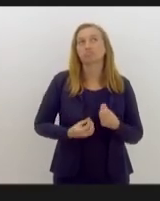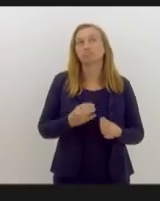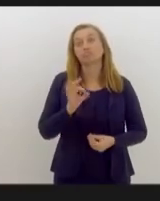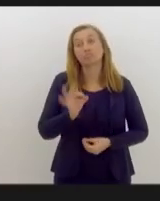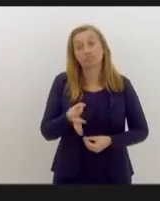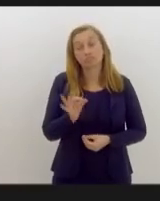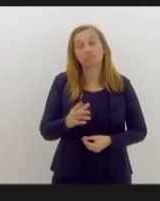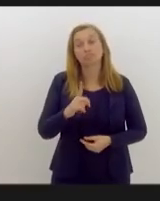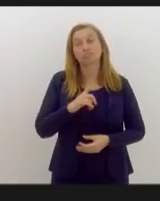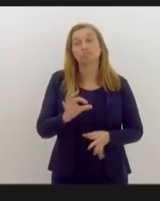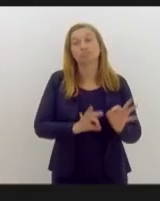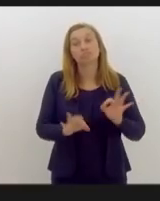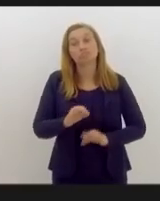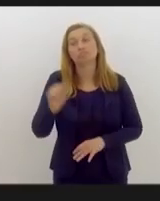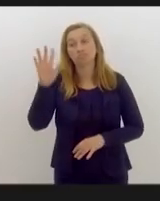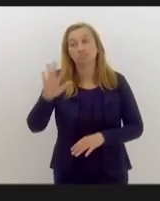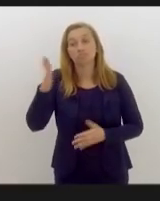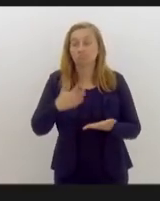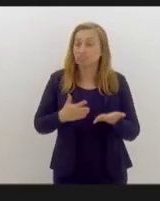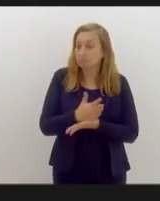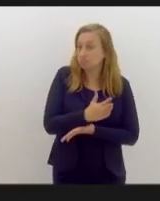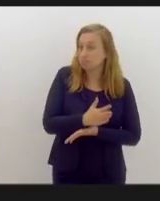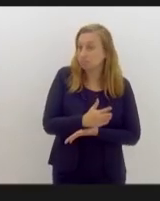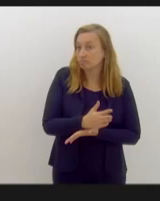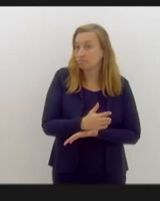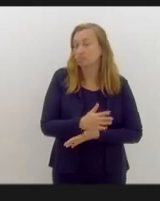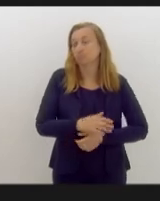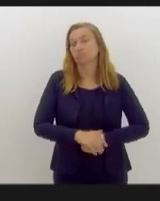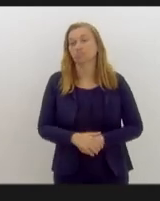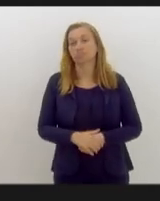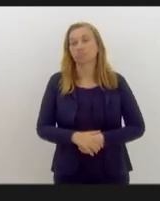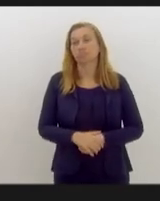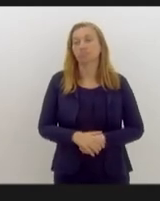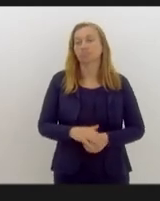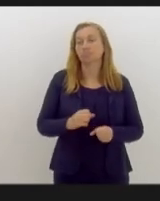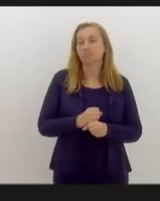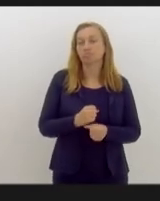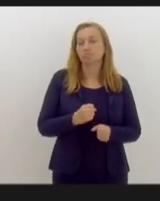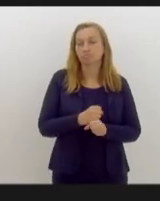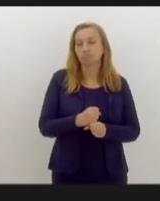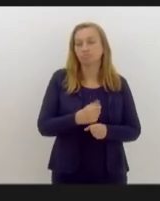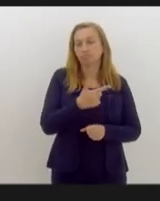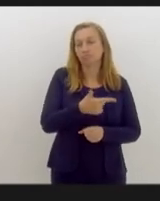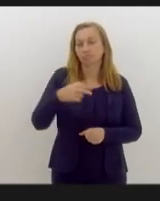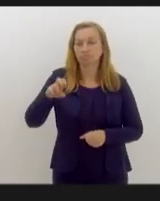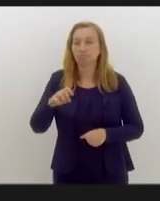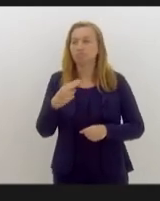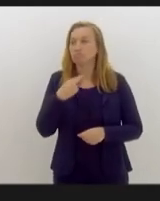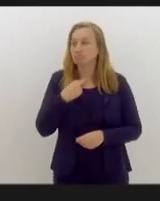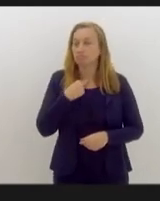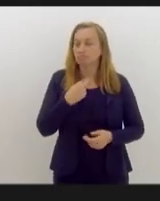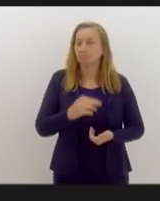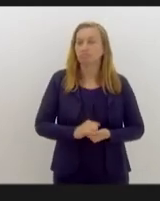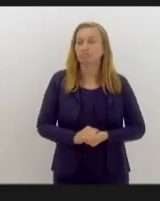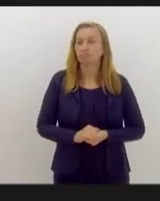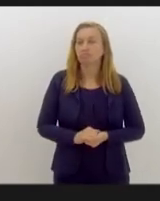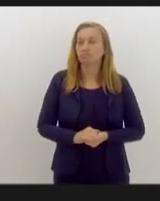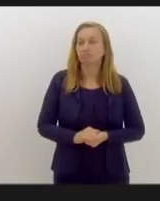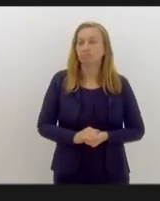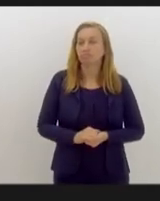que vamos ter um Plano Nacional aprovado com vigência no início de 2025, mas o que a gente não pode é ficar